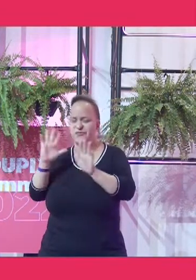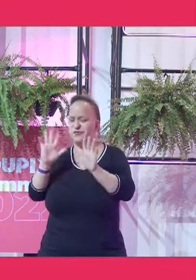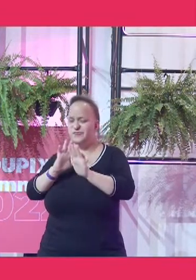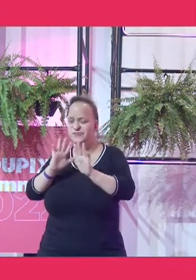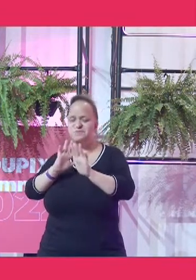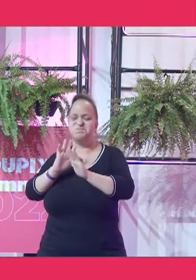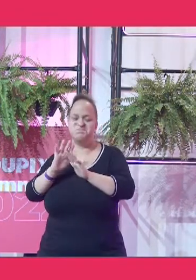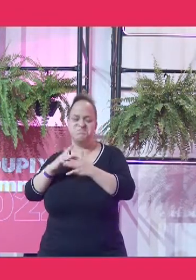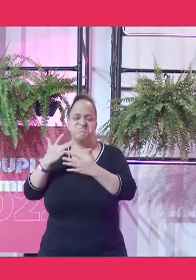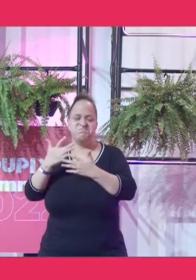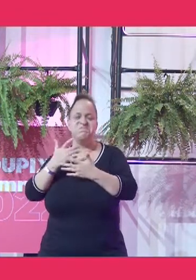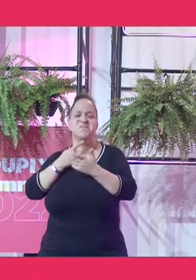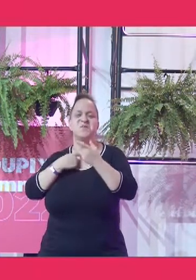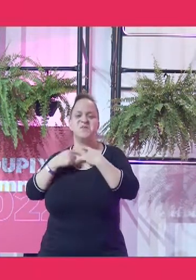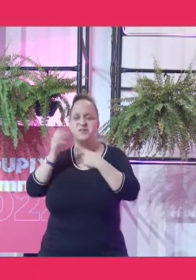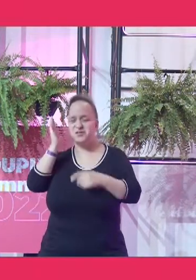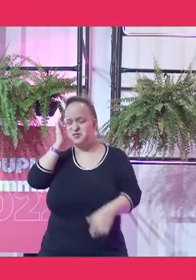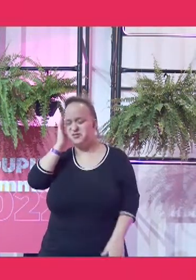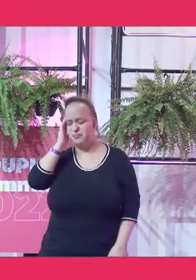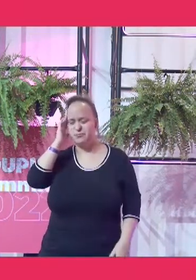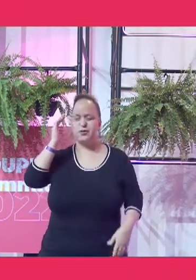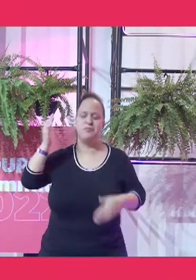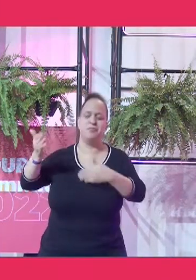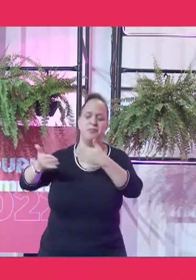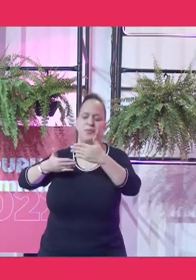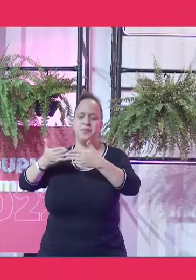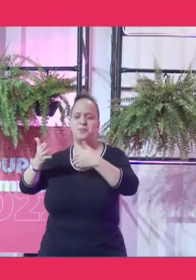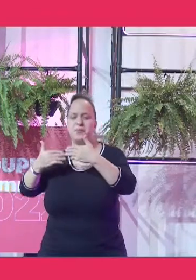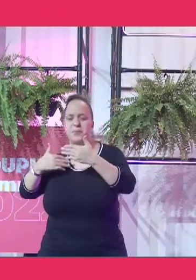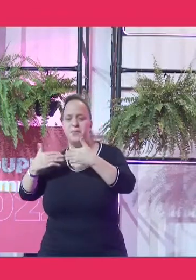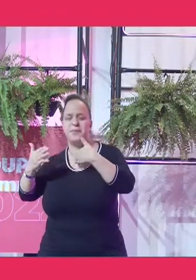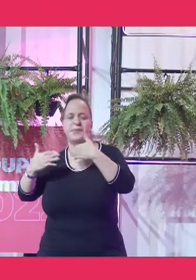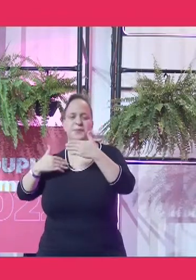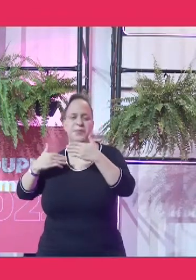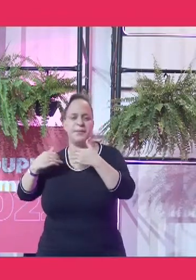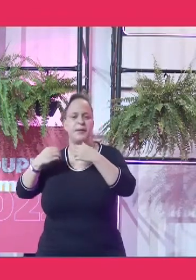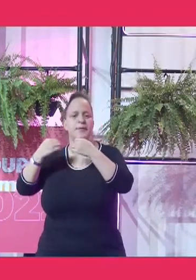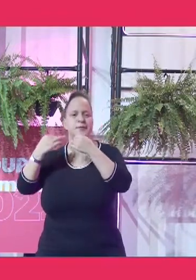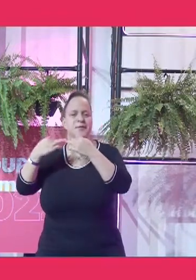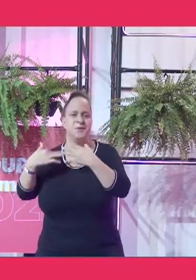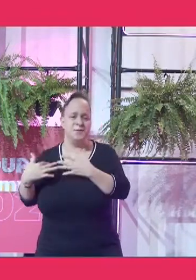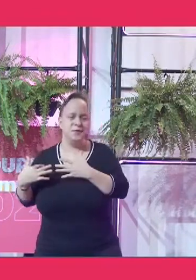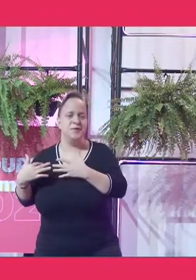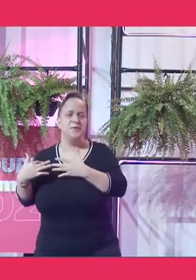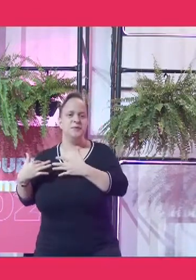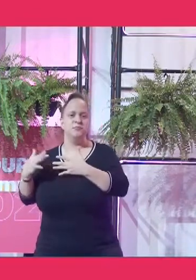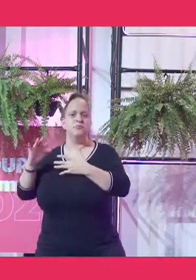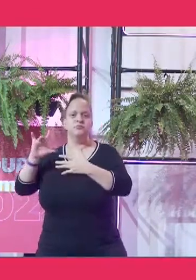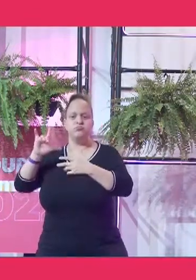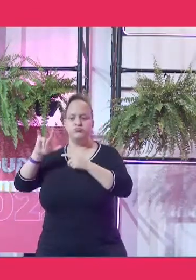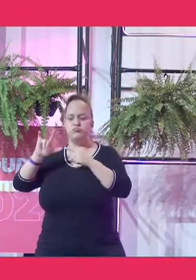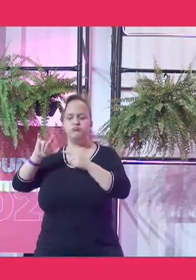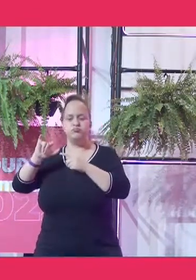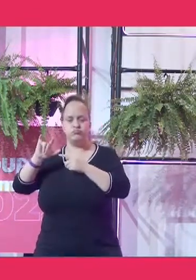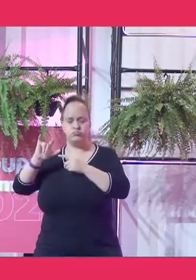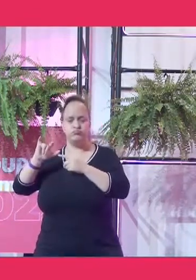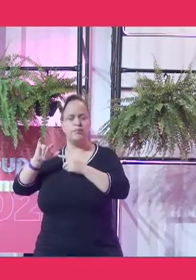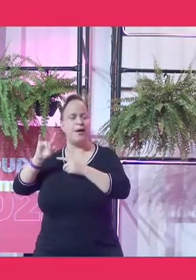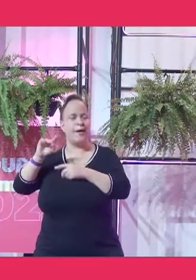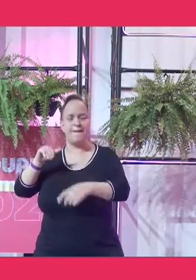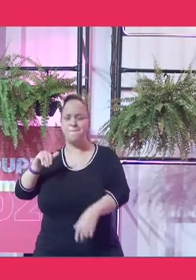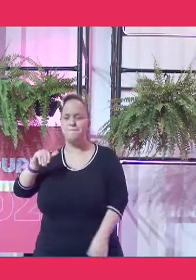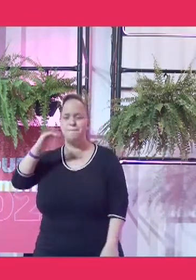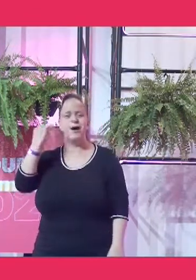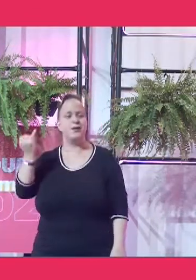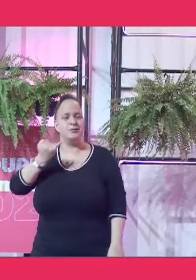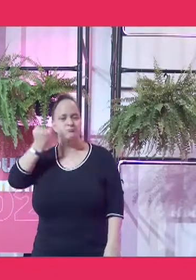eu queria saber de você, assim, nessa nossa conversa, a gente fala muito sobre o Instagram sendo ainda a plataforma mais